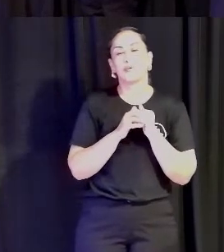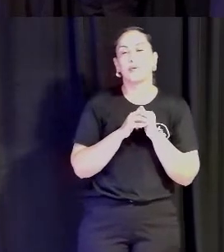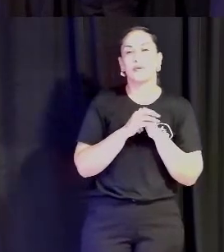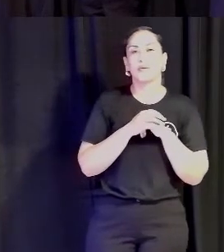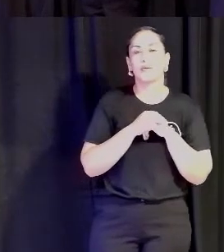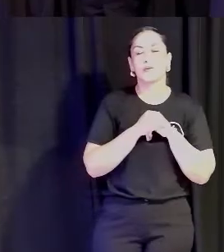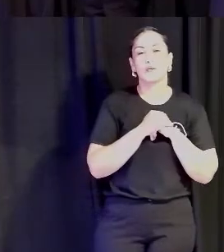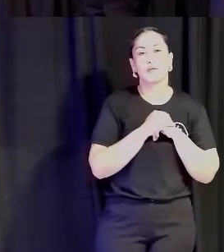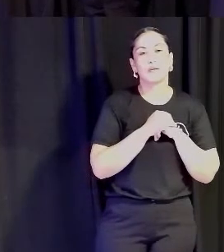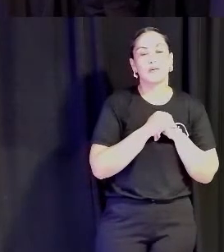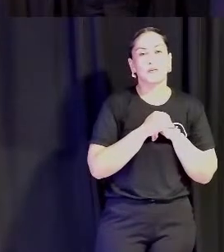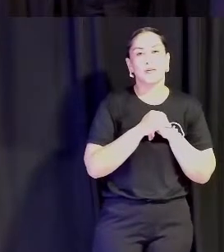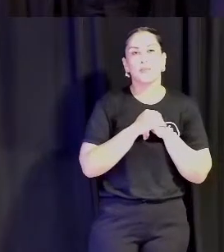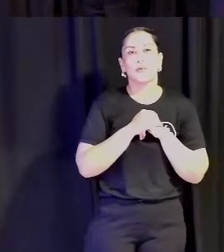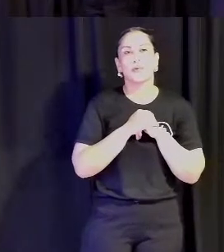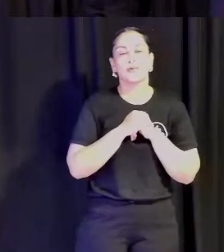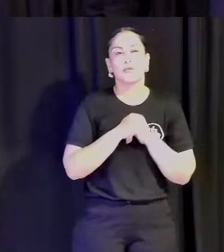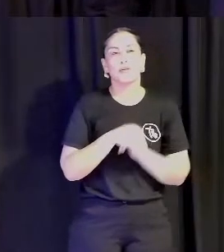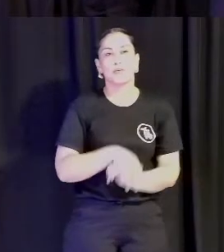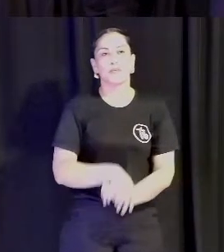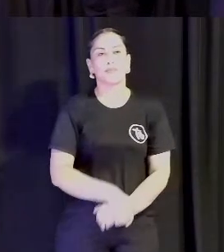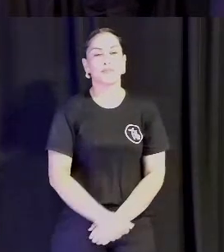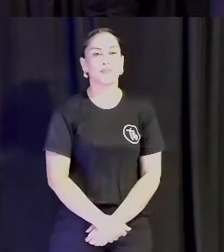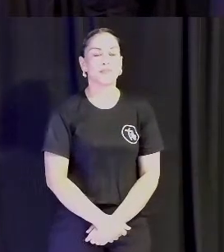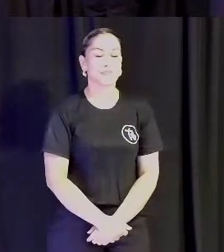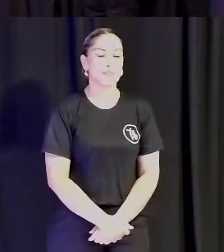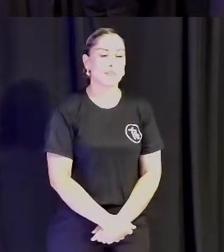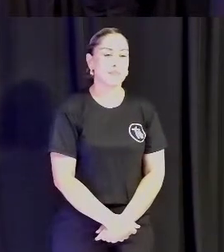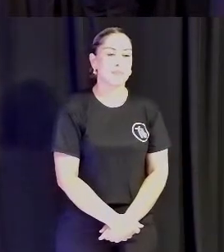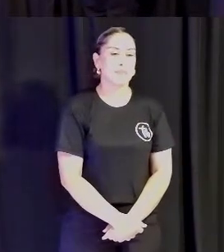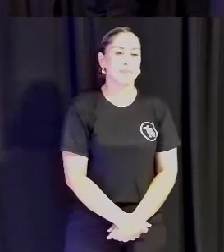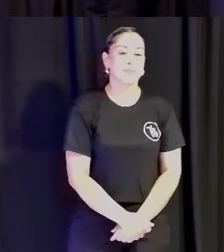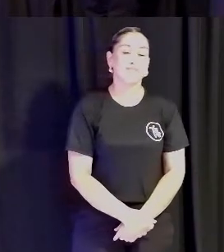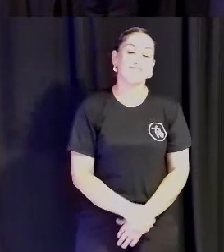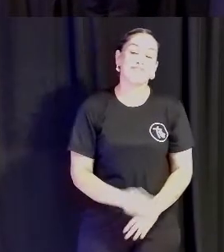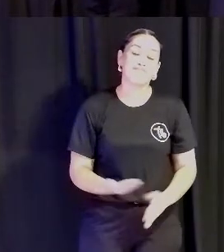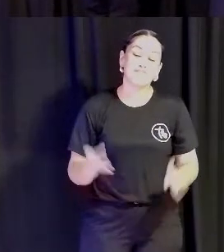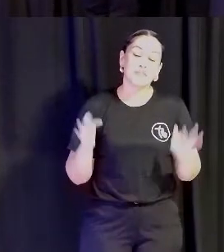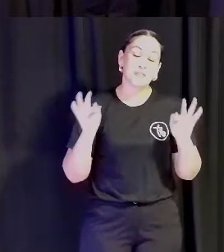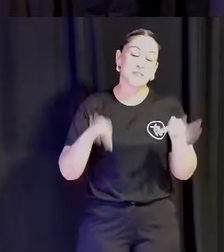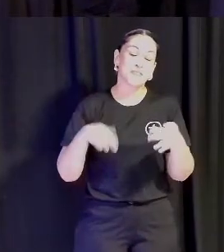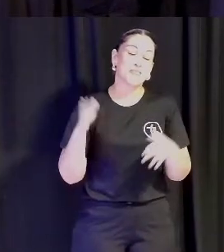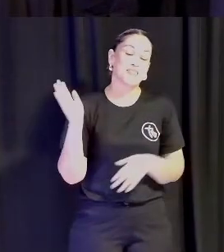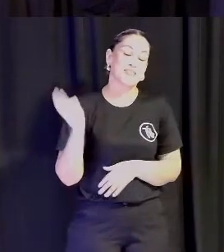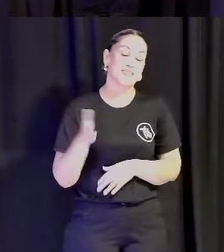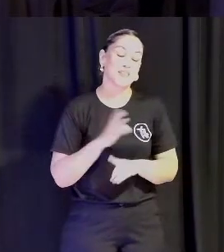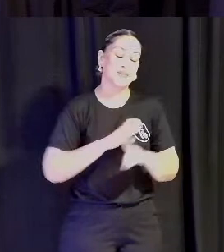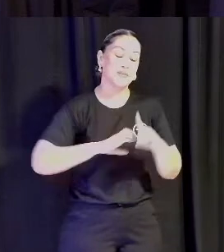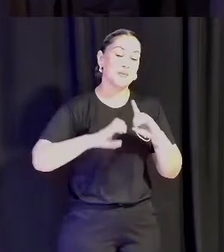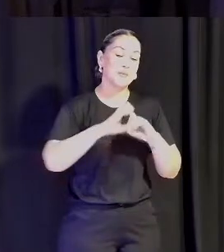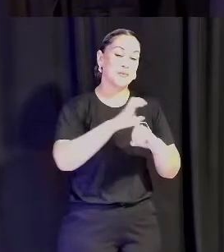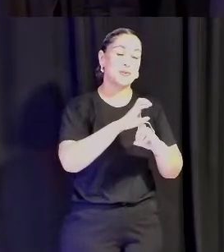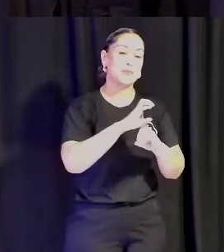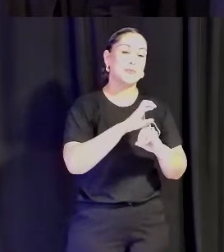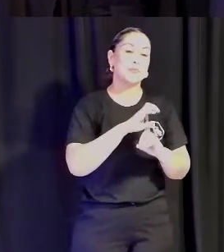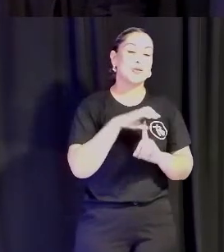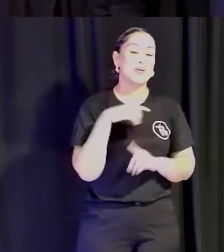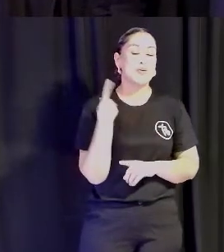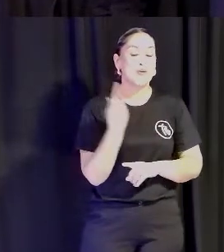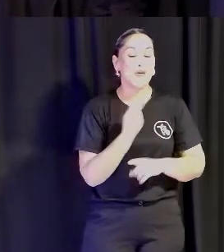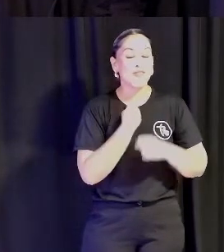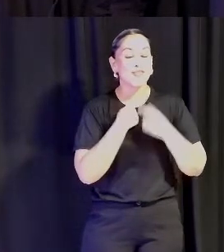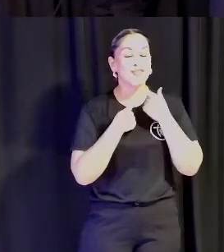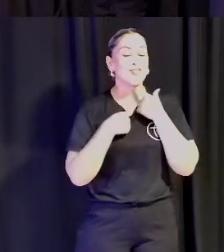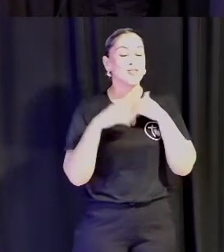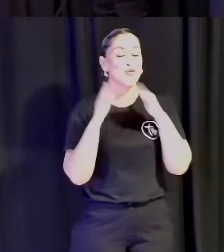Amém, amém, amém. Estamos chegando ao término do nosso culto. O nosso